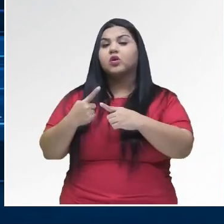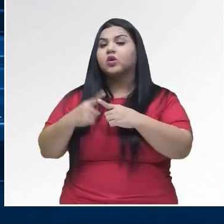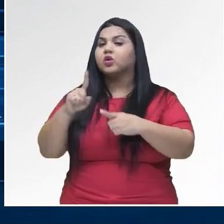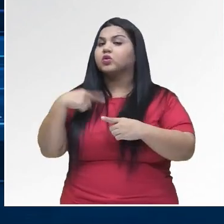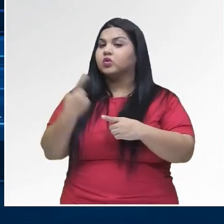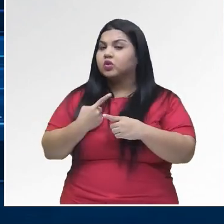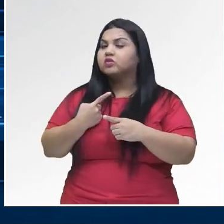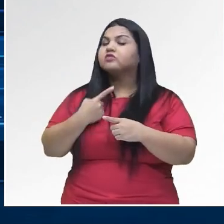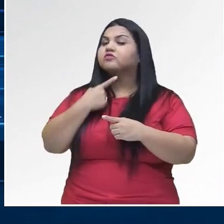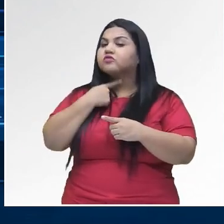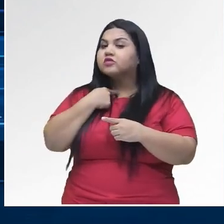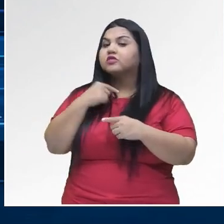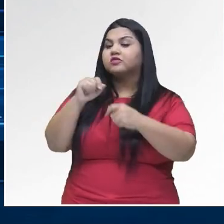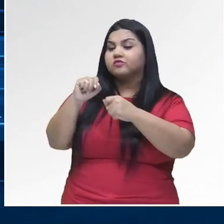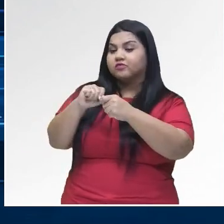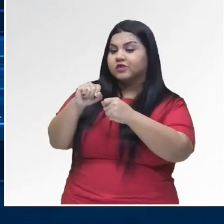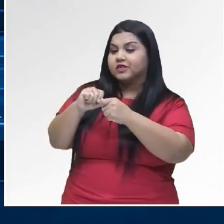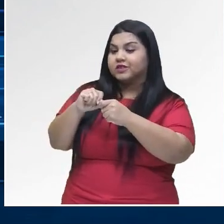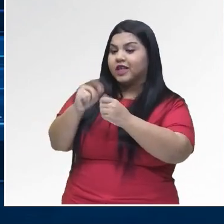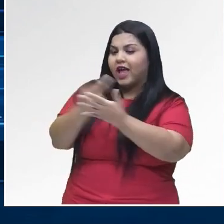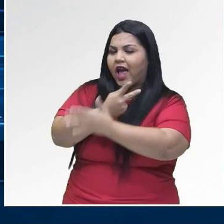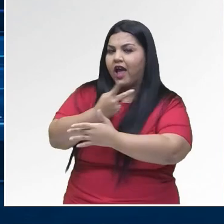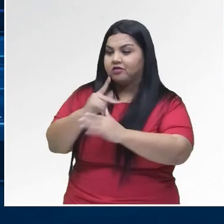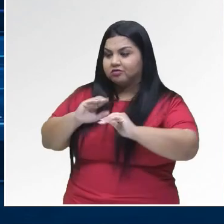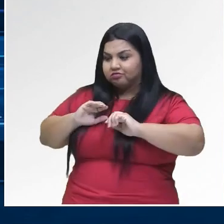é fazer o errado.